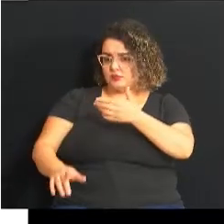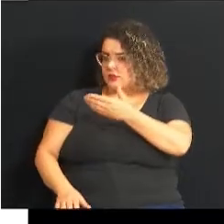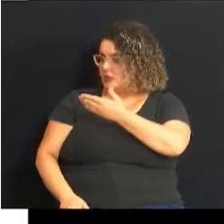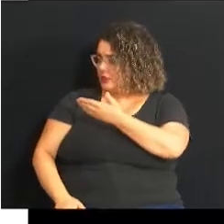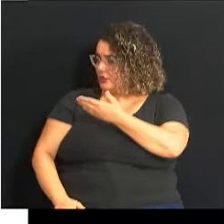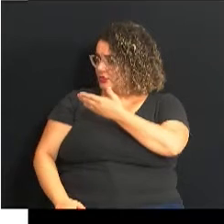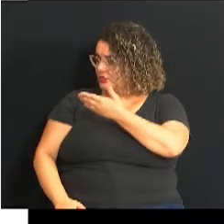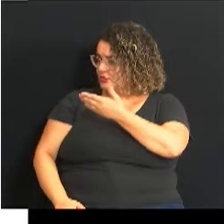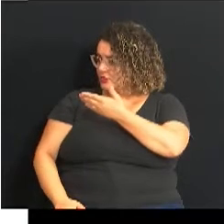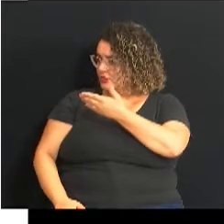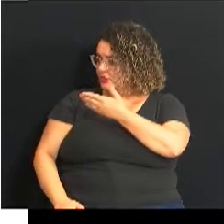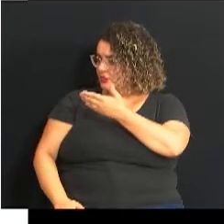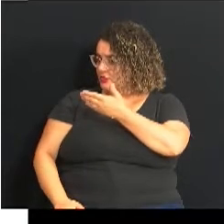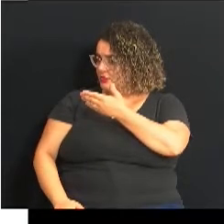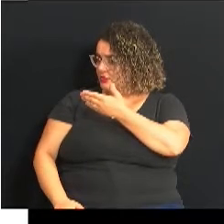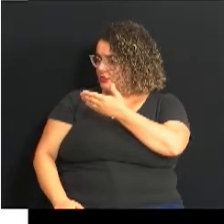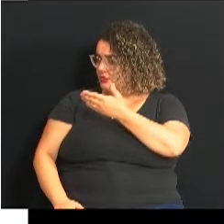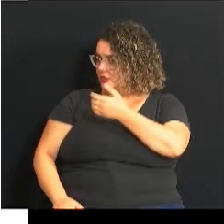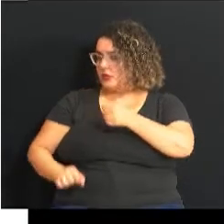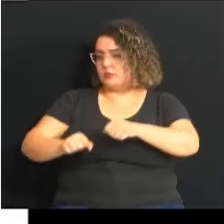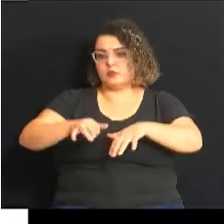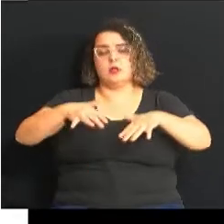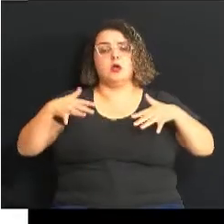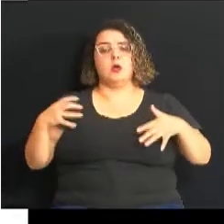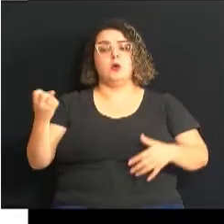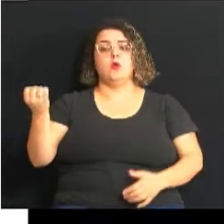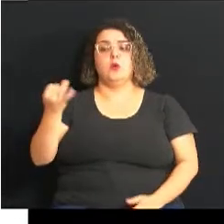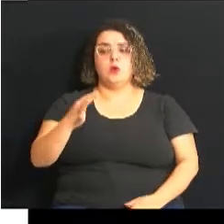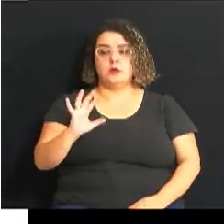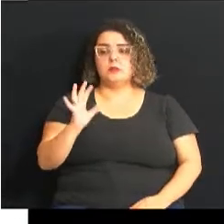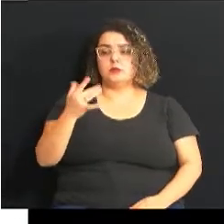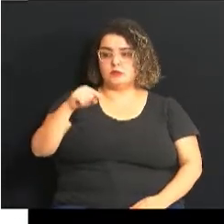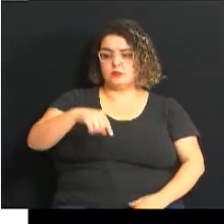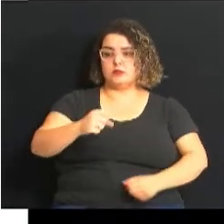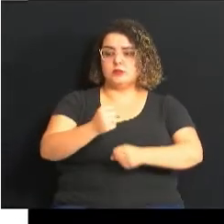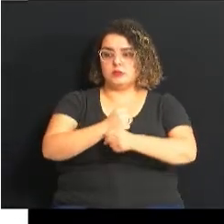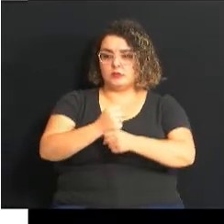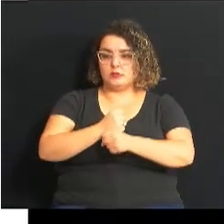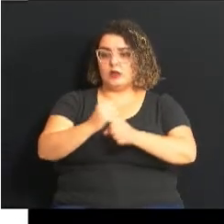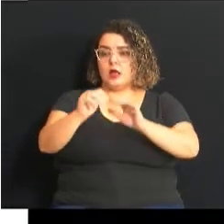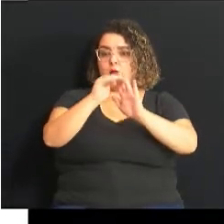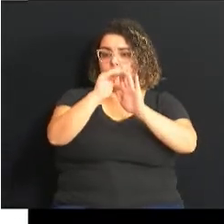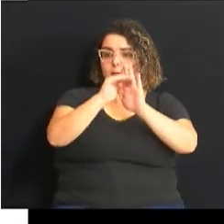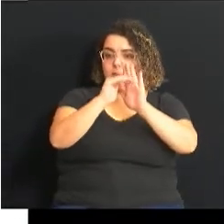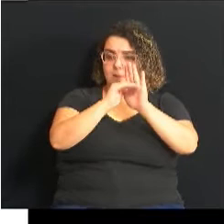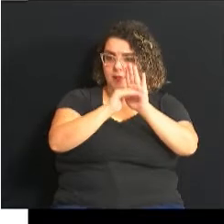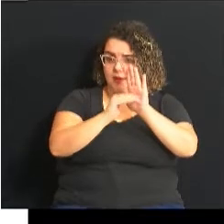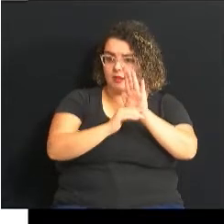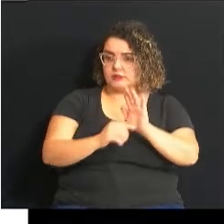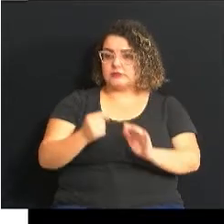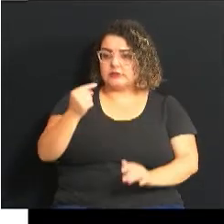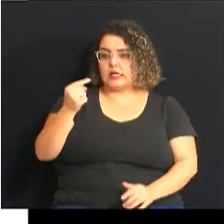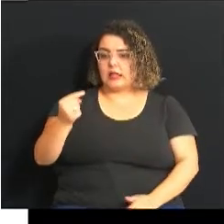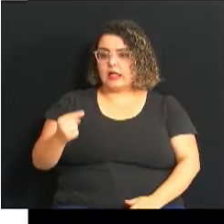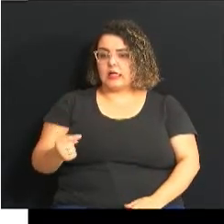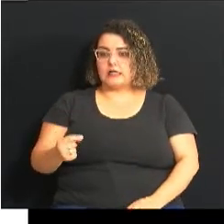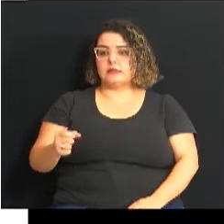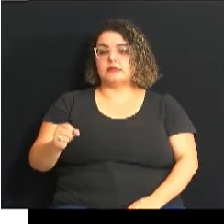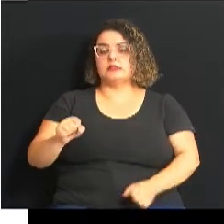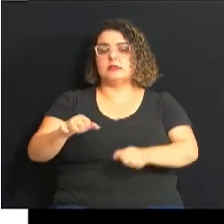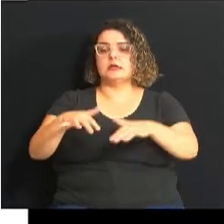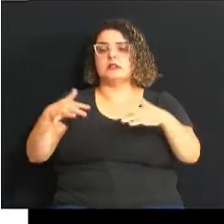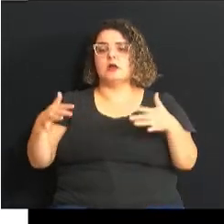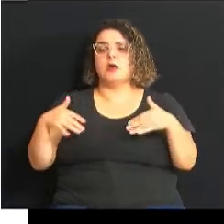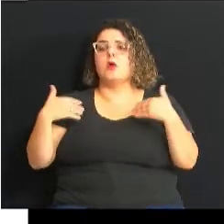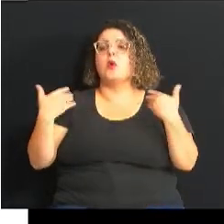as sessões plenárias, para você ver quantas aconteceram já nesse ano, a pauta de cada sessão que nós tivemos, quais foram os projetos que